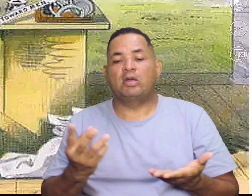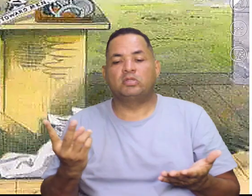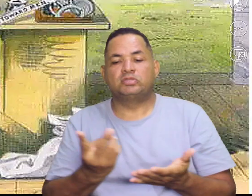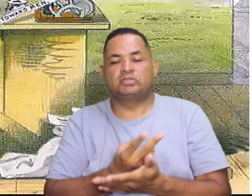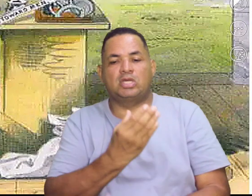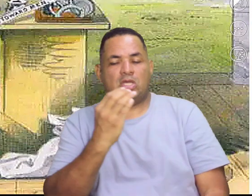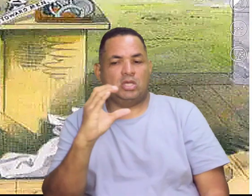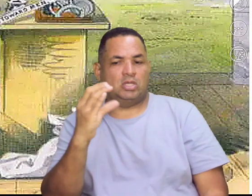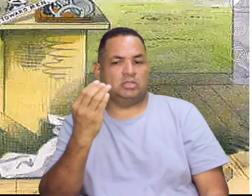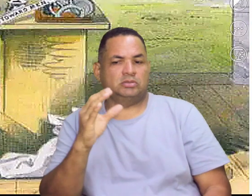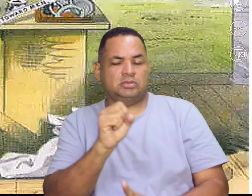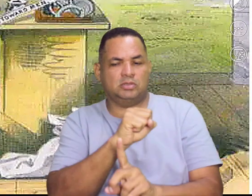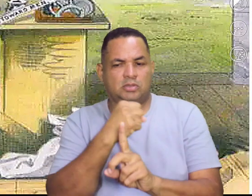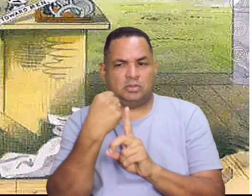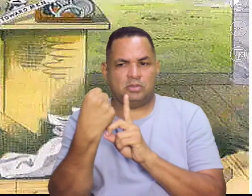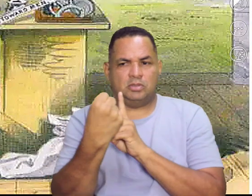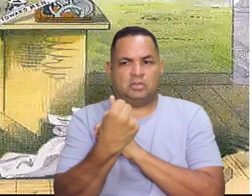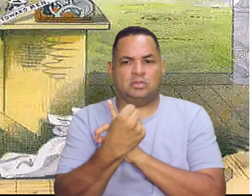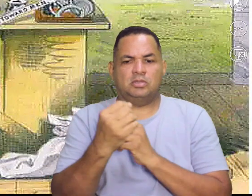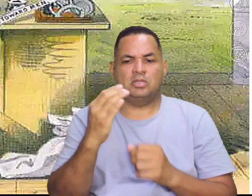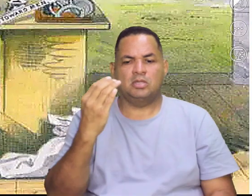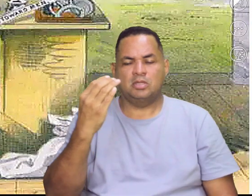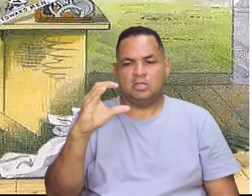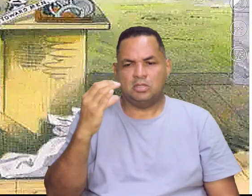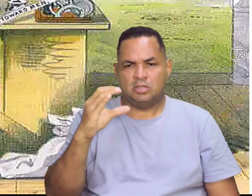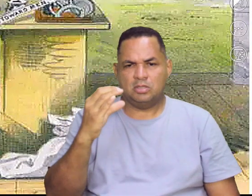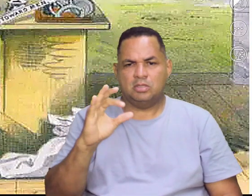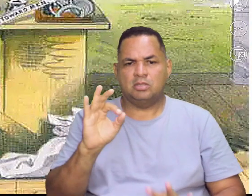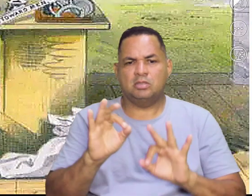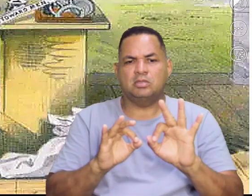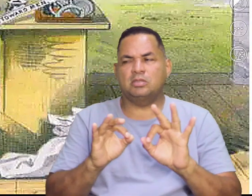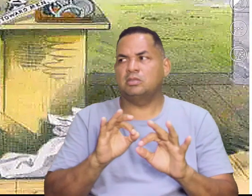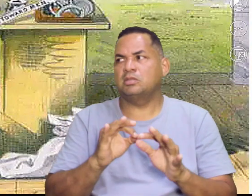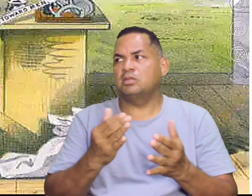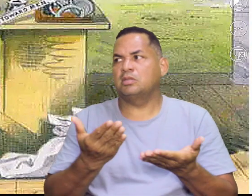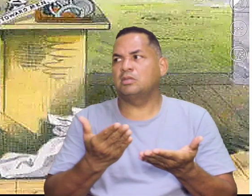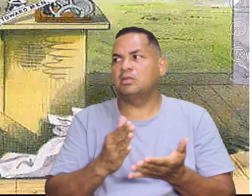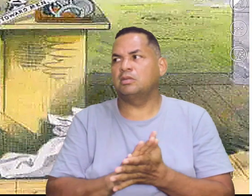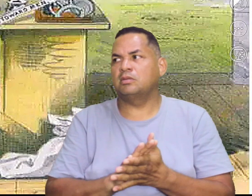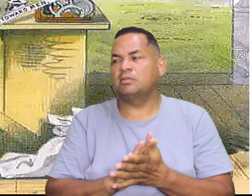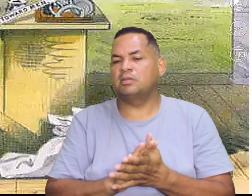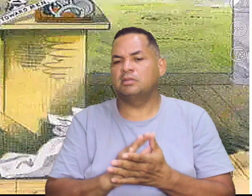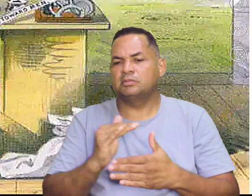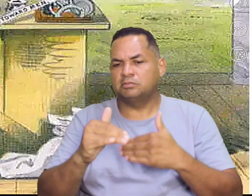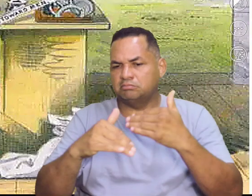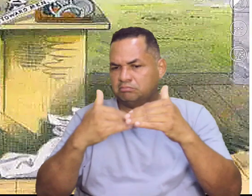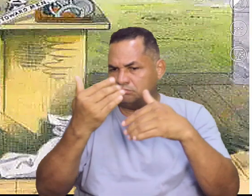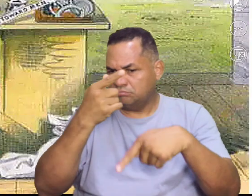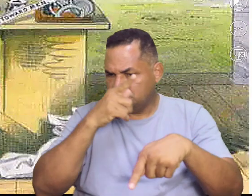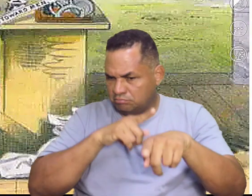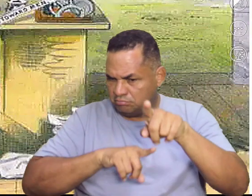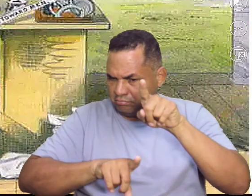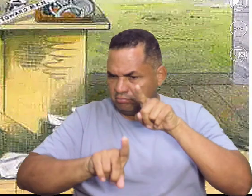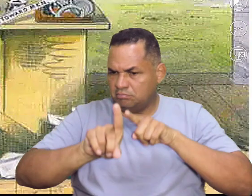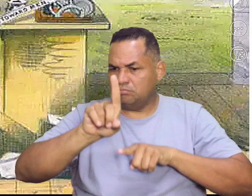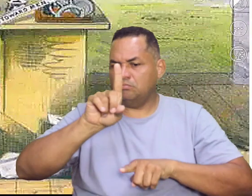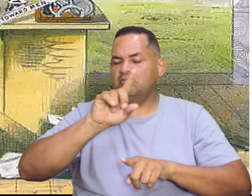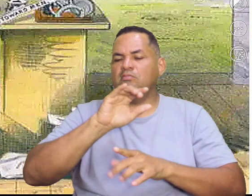Então, se é uma sociedade onde a ciência quer dizer que é uma sociedade próspera, é uma sociedade que